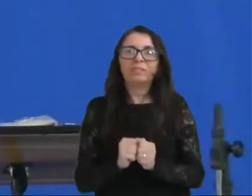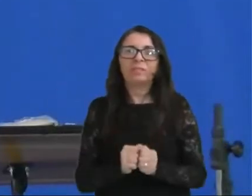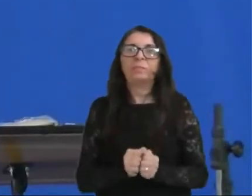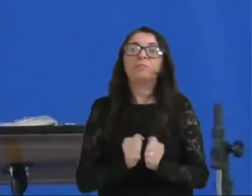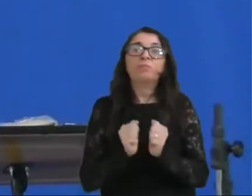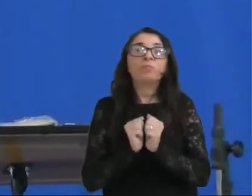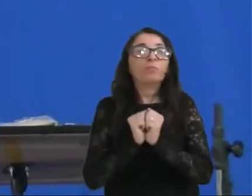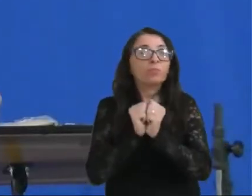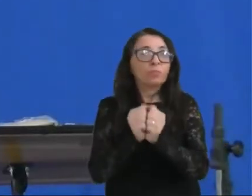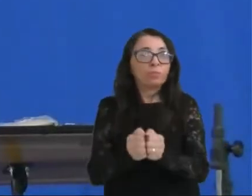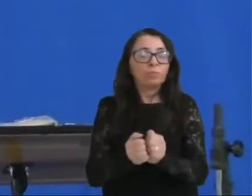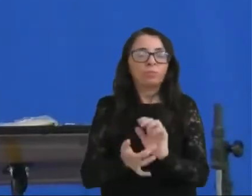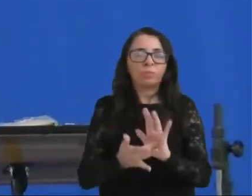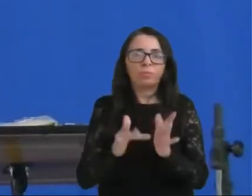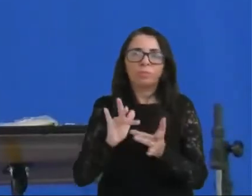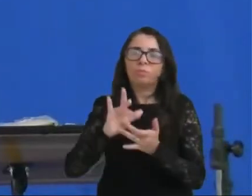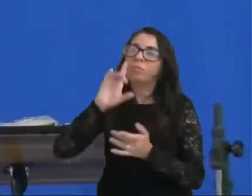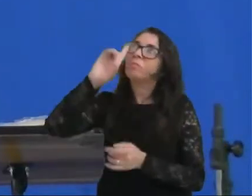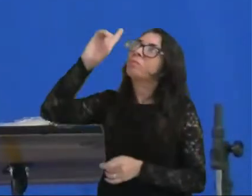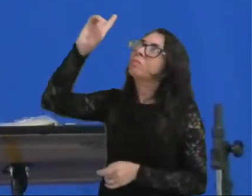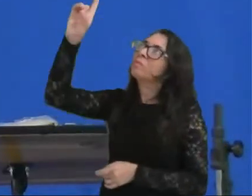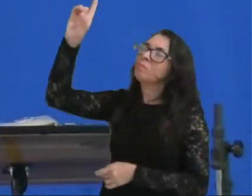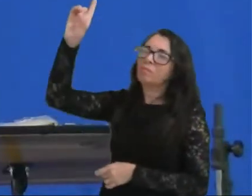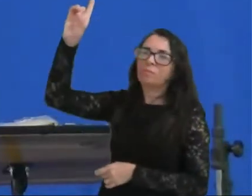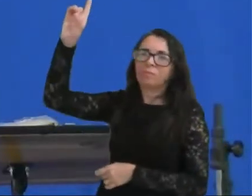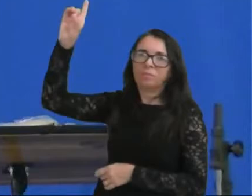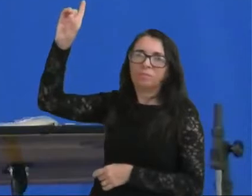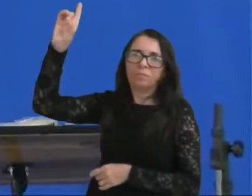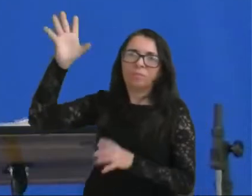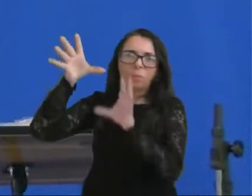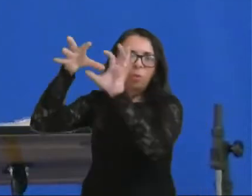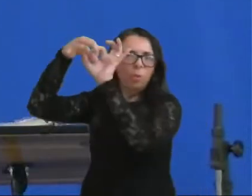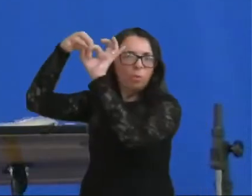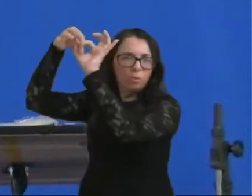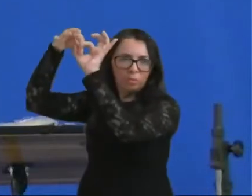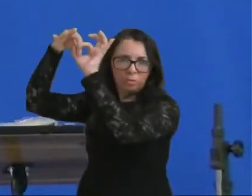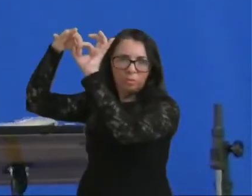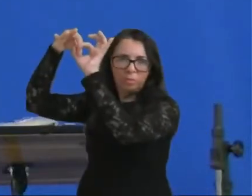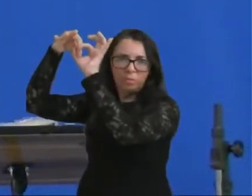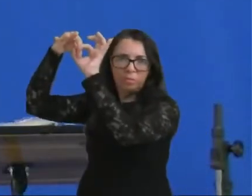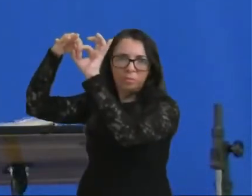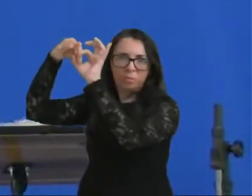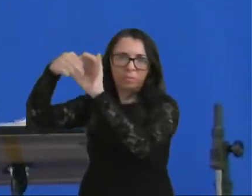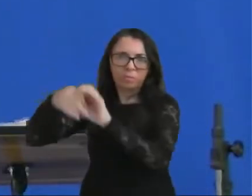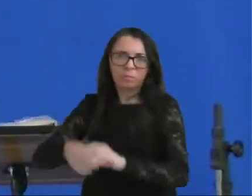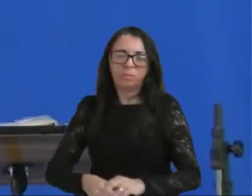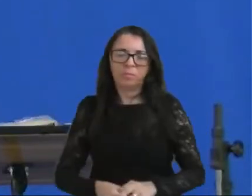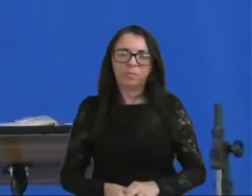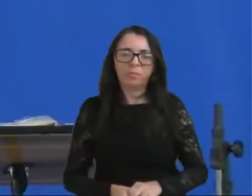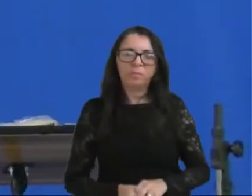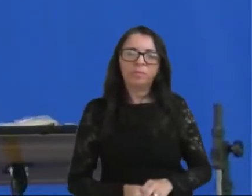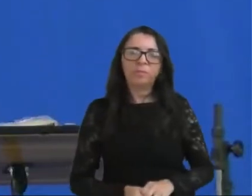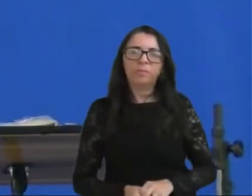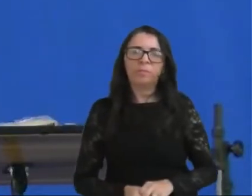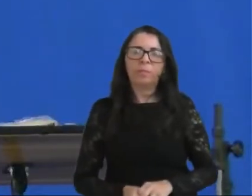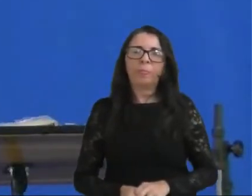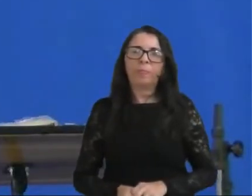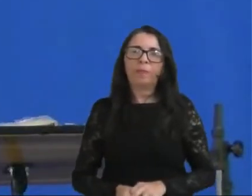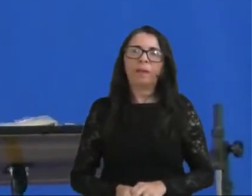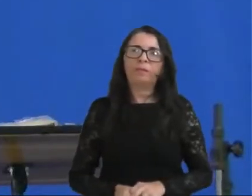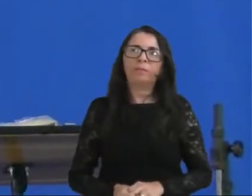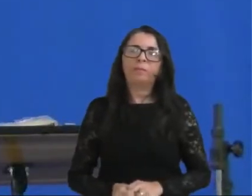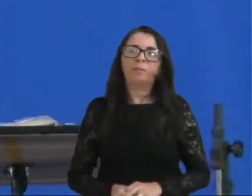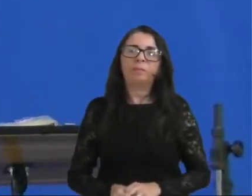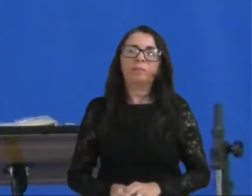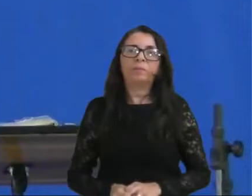A presença manifesta do Cristo vivo no meio da igreja. Isso assim começa a mensagem, a